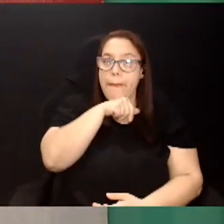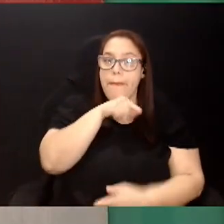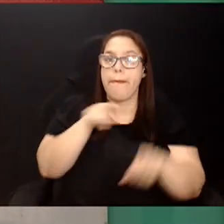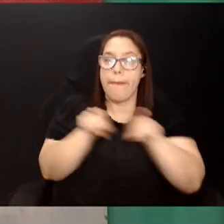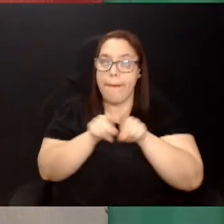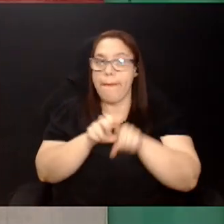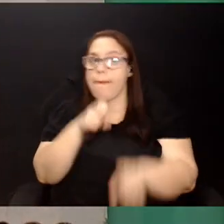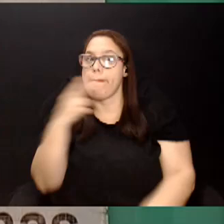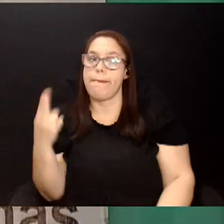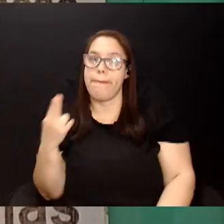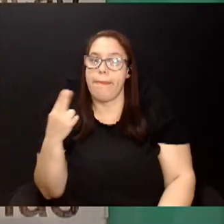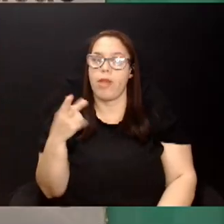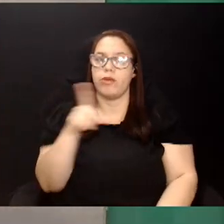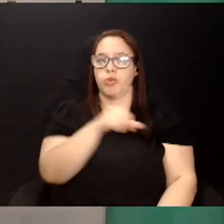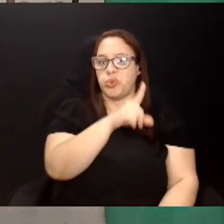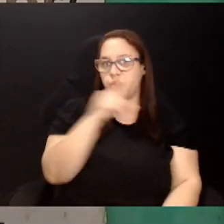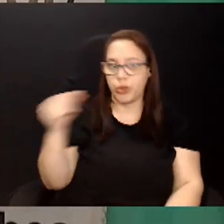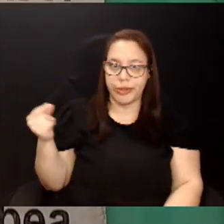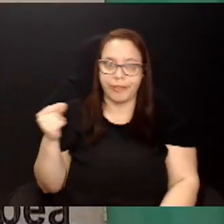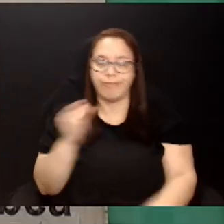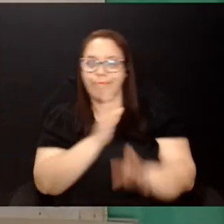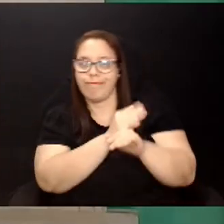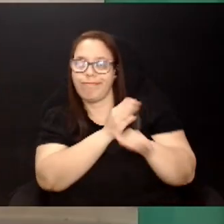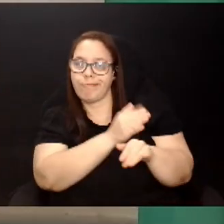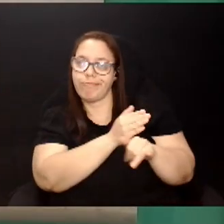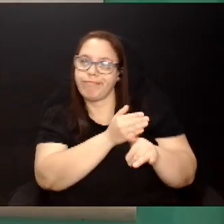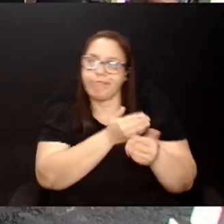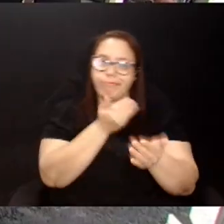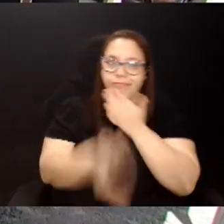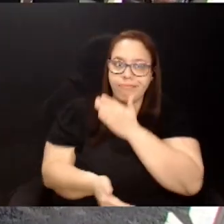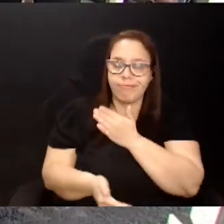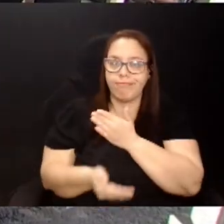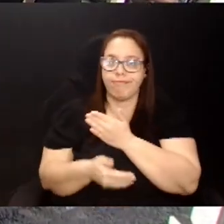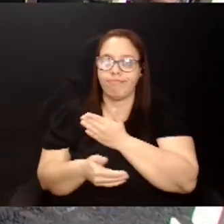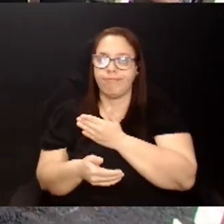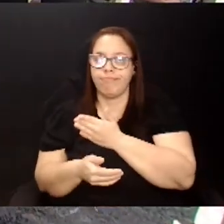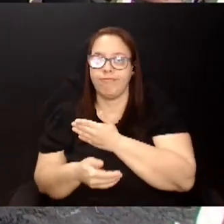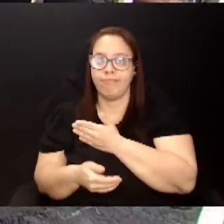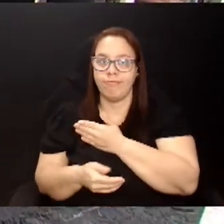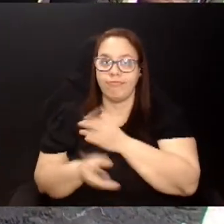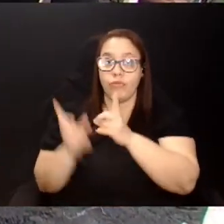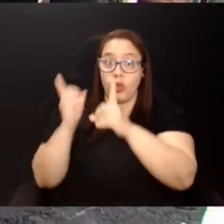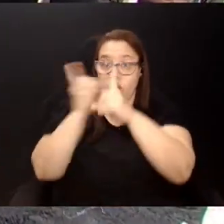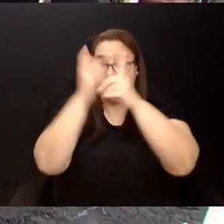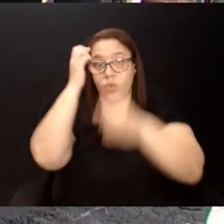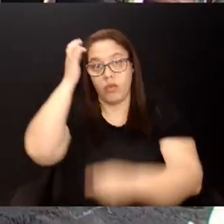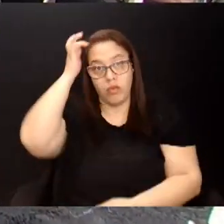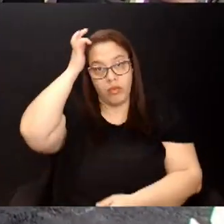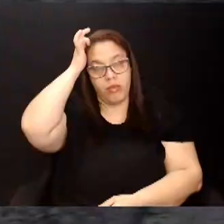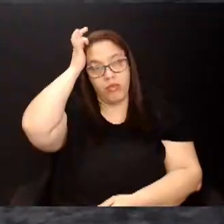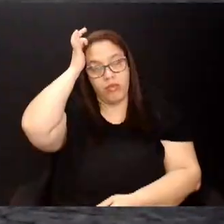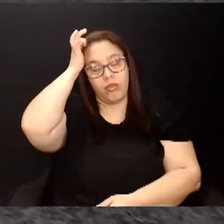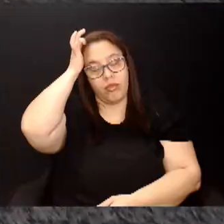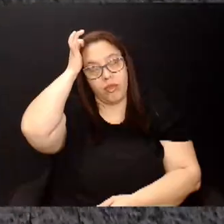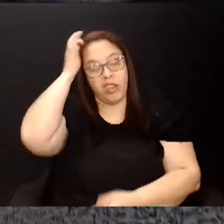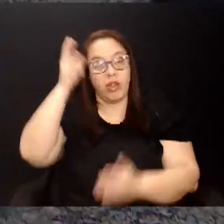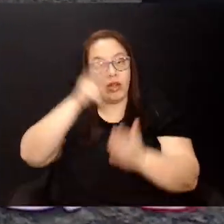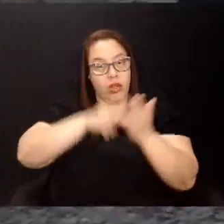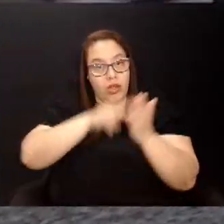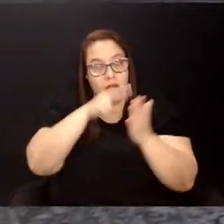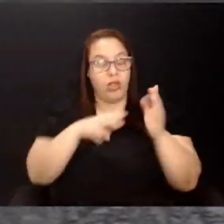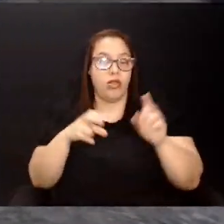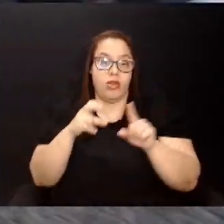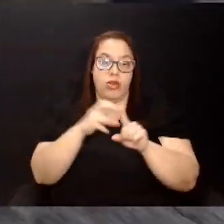animal foge e às vezes encontrado, né? Pela leitura do chip a gente